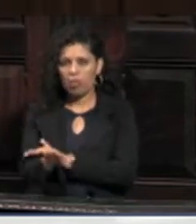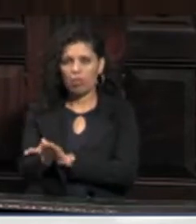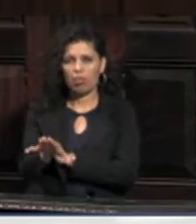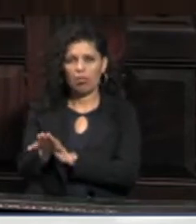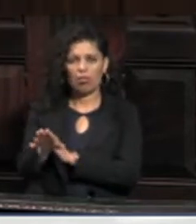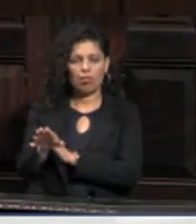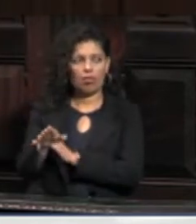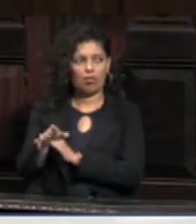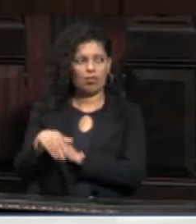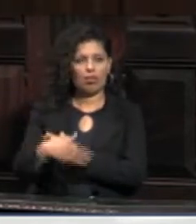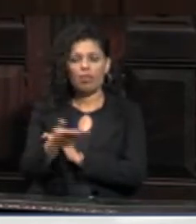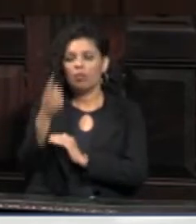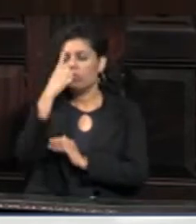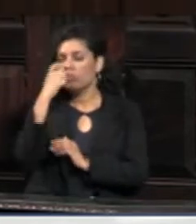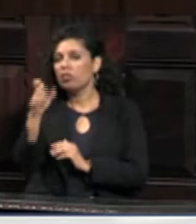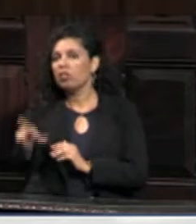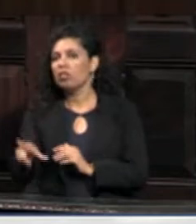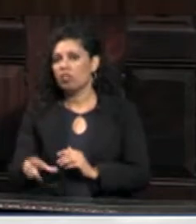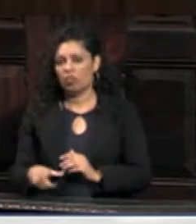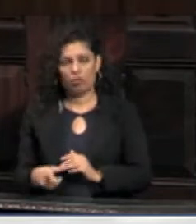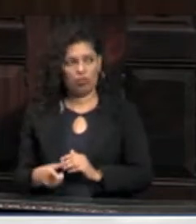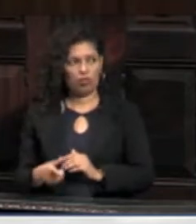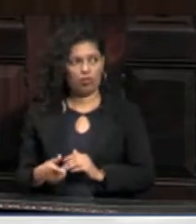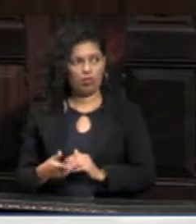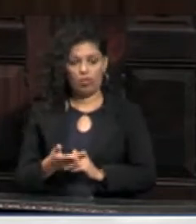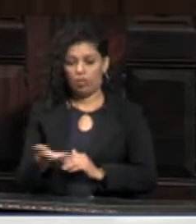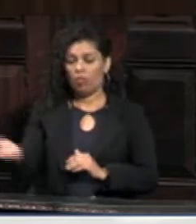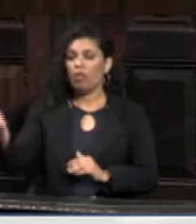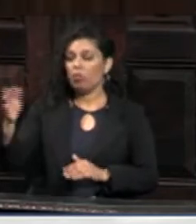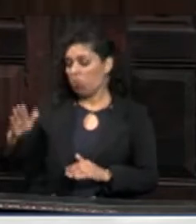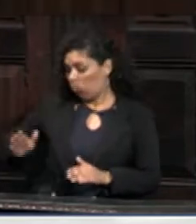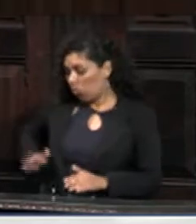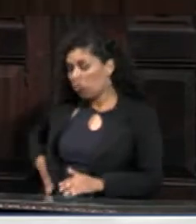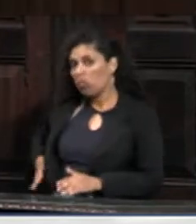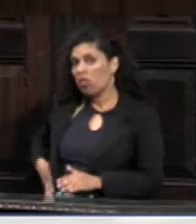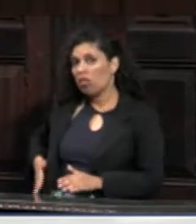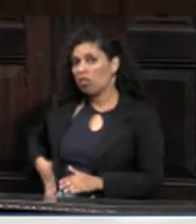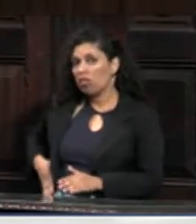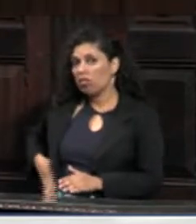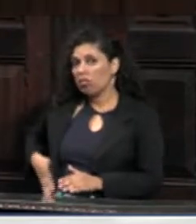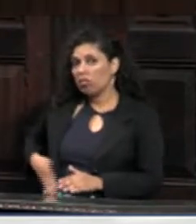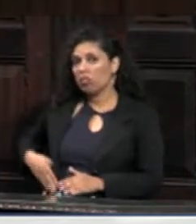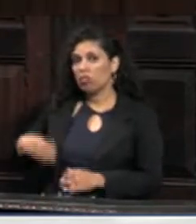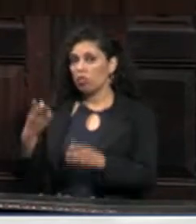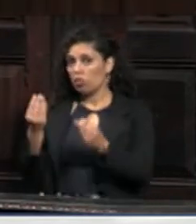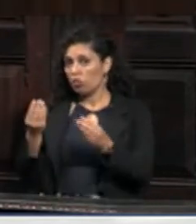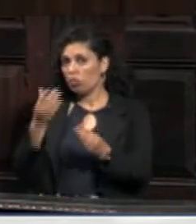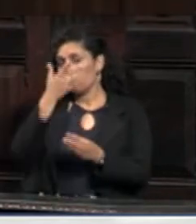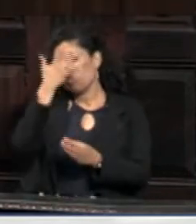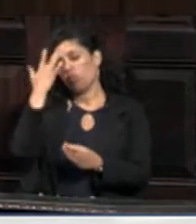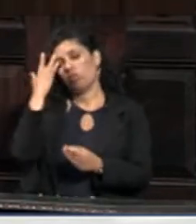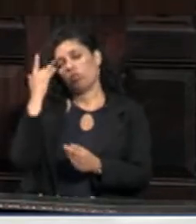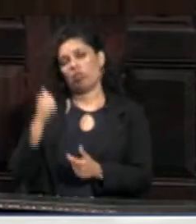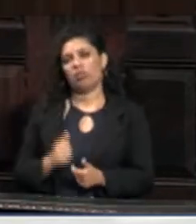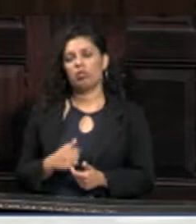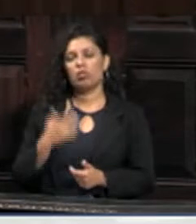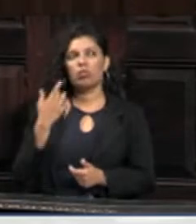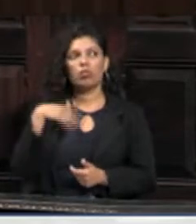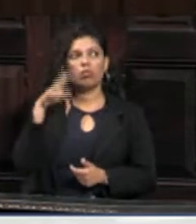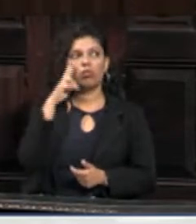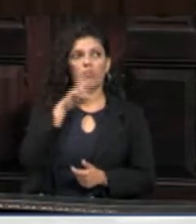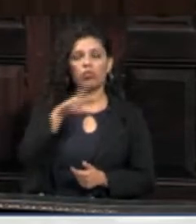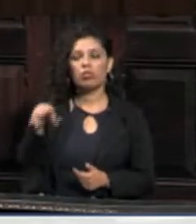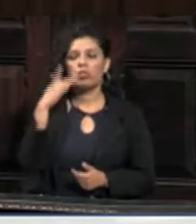ralos que existem e entrando no bolso de muita gente. No entanto, a gente não consegue